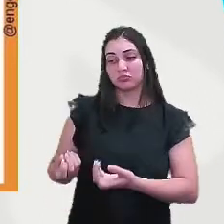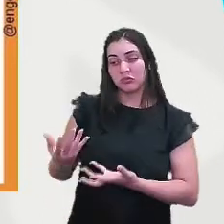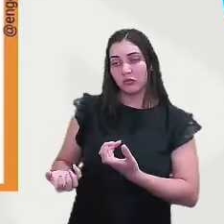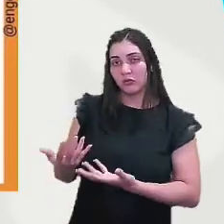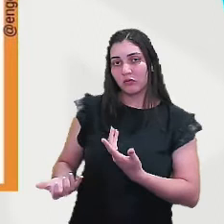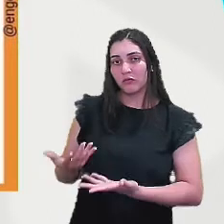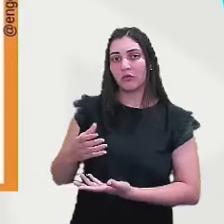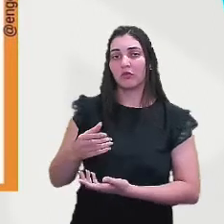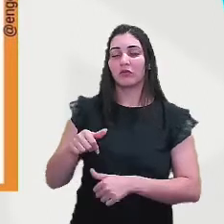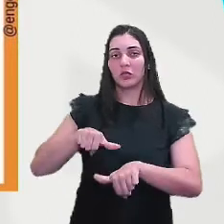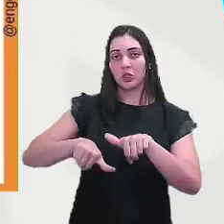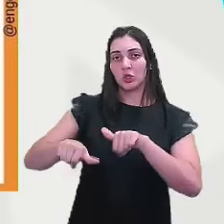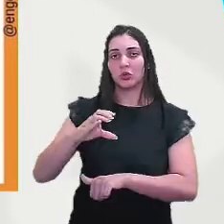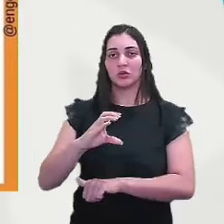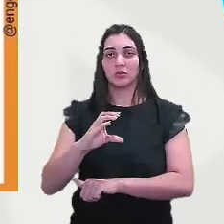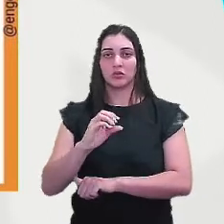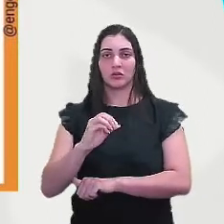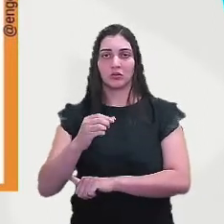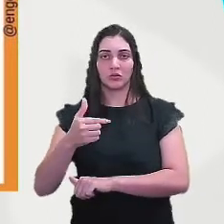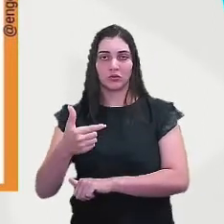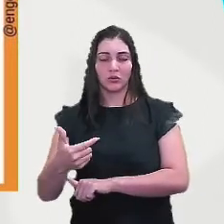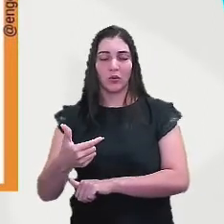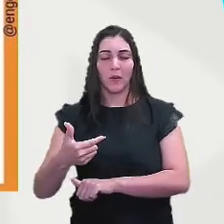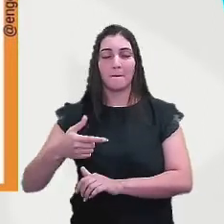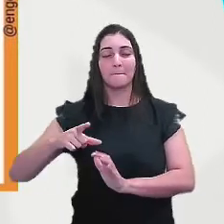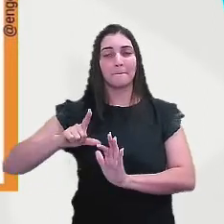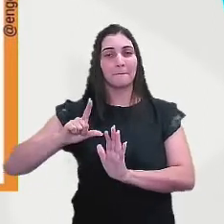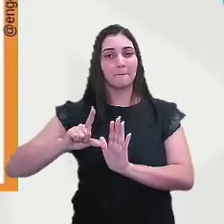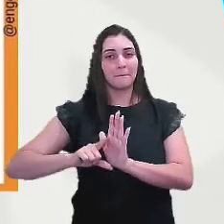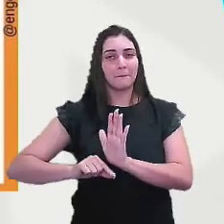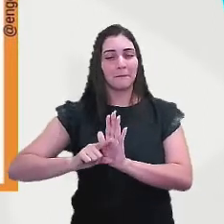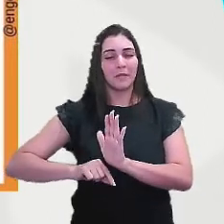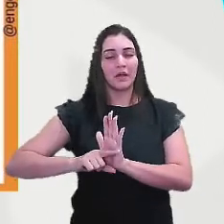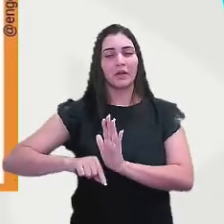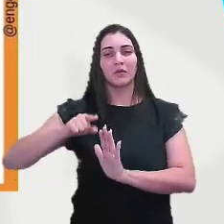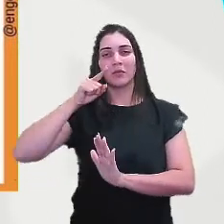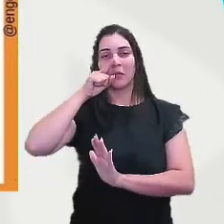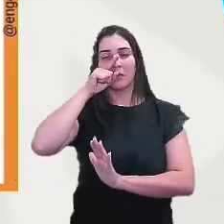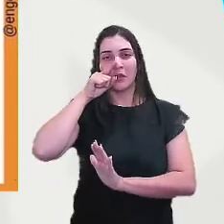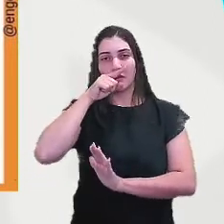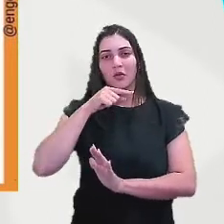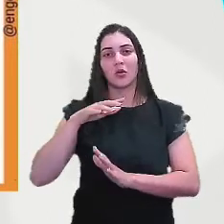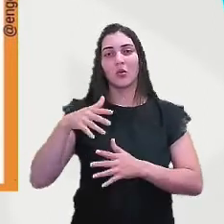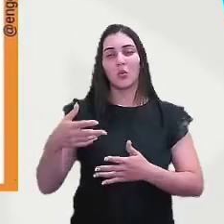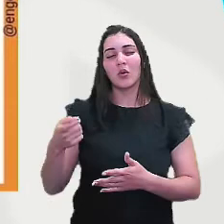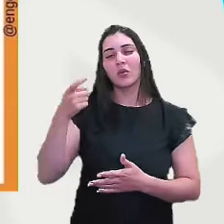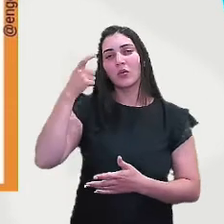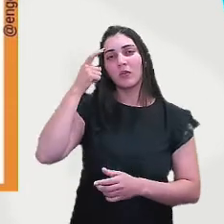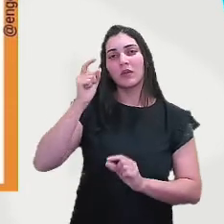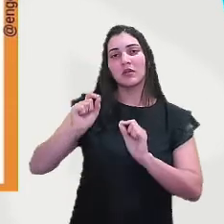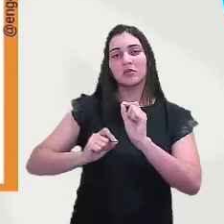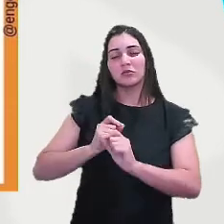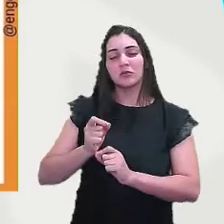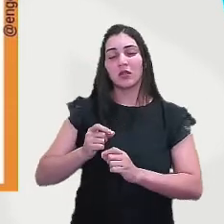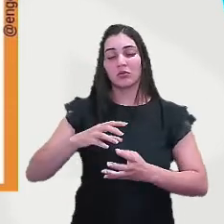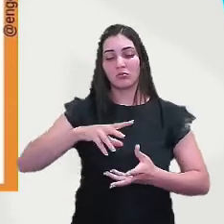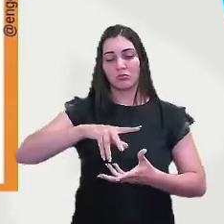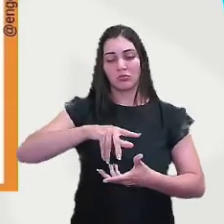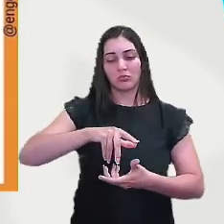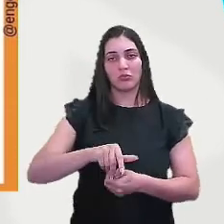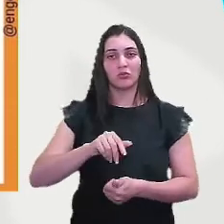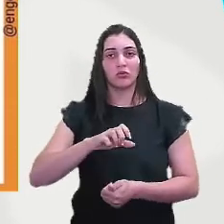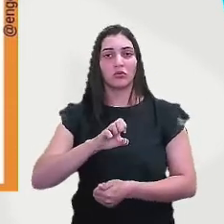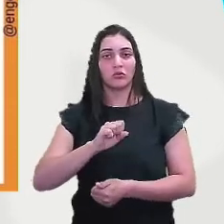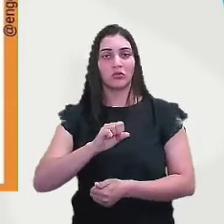em CO2, que com certeza é menos nocivo para quando a gente pensa nessa greenhouse, nesse efeito estufa, ou ele